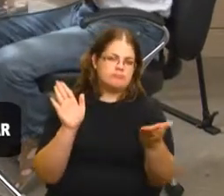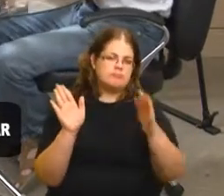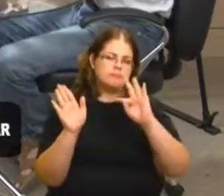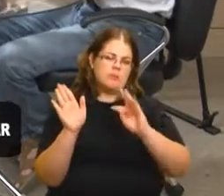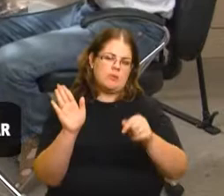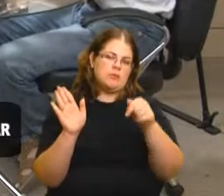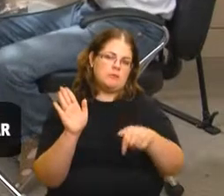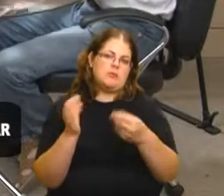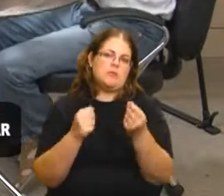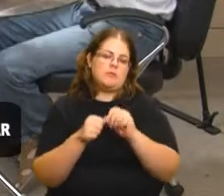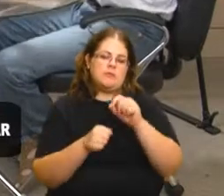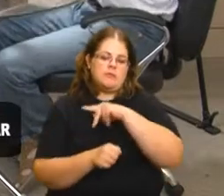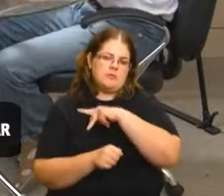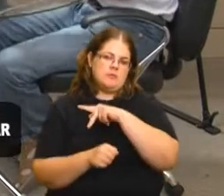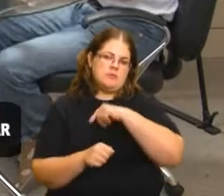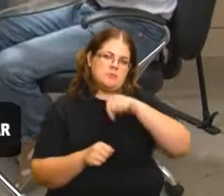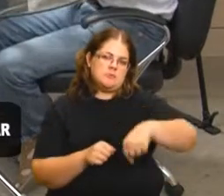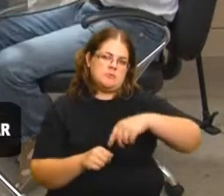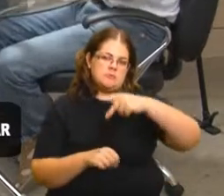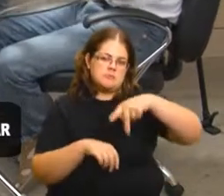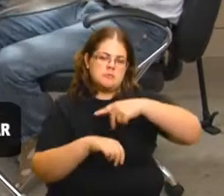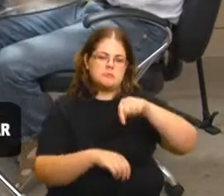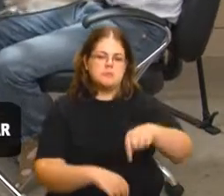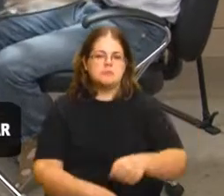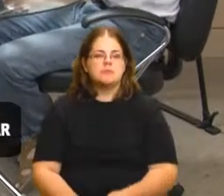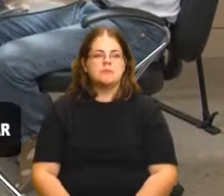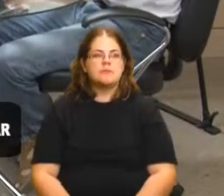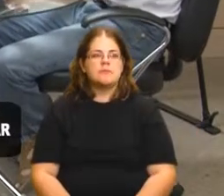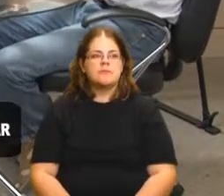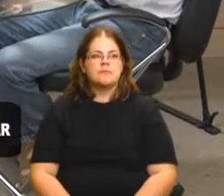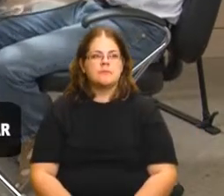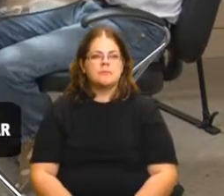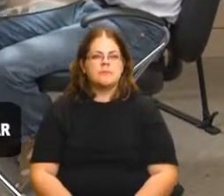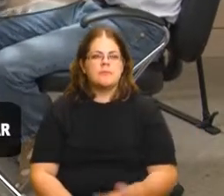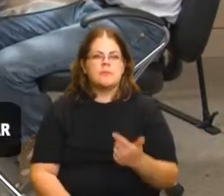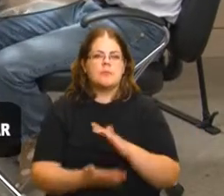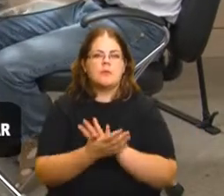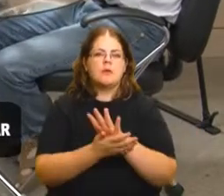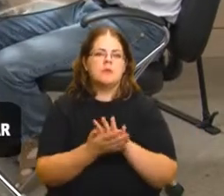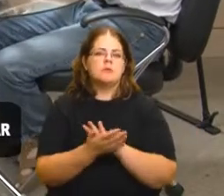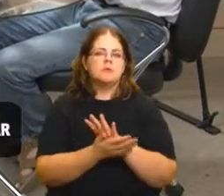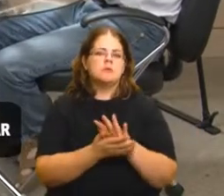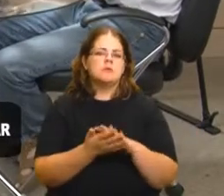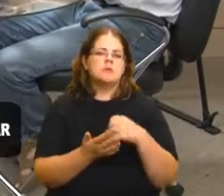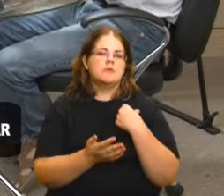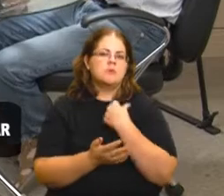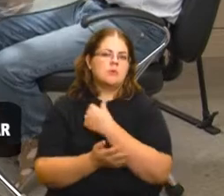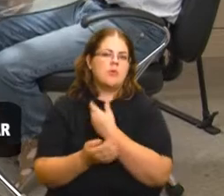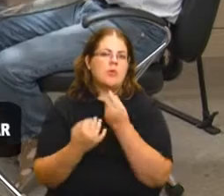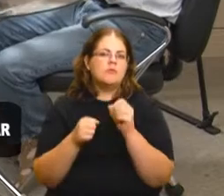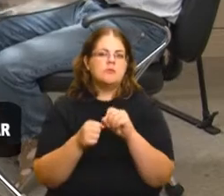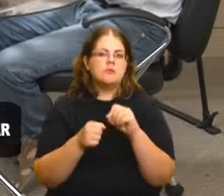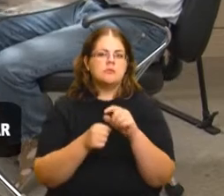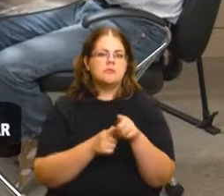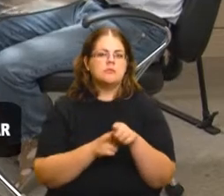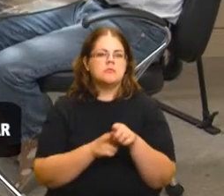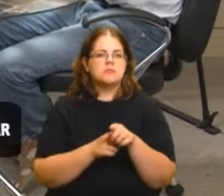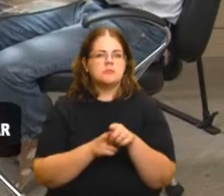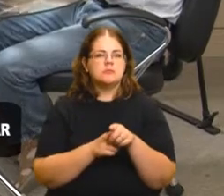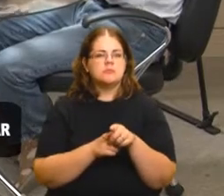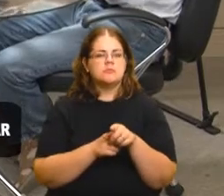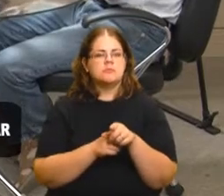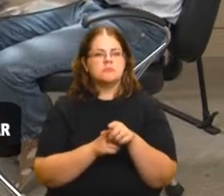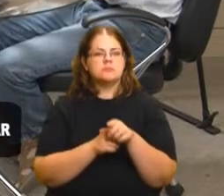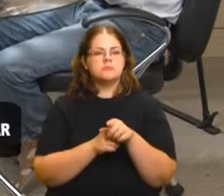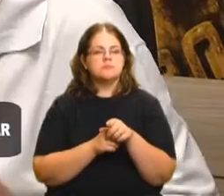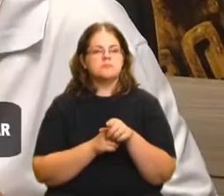todo o ordenamento jurídico Como é que ia funcionar o país agora? Mais ou menos isso, certo? Bom, e ele não tinha sequer número, porque o que se esperava que fosse só